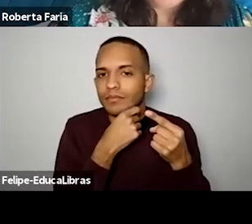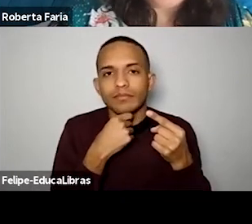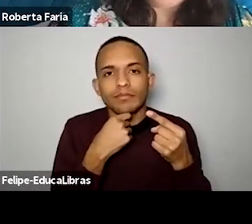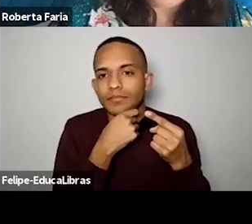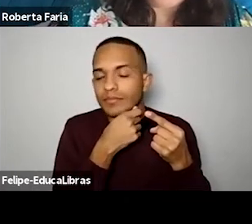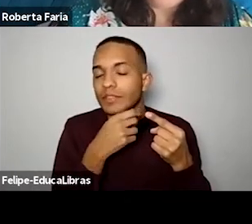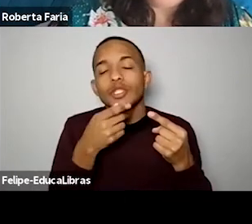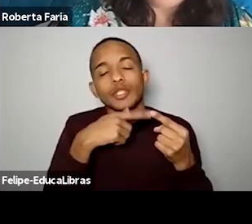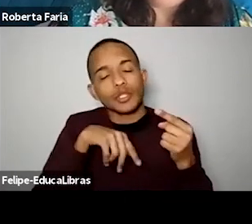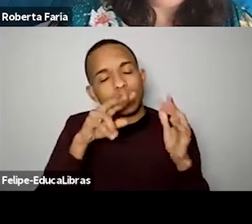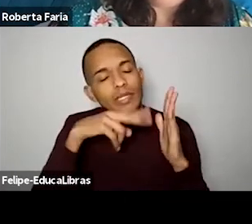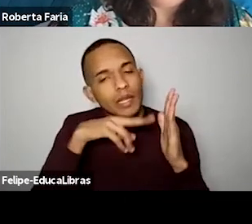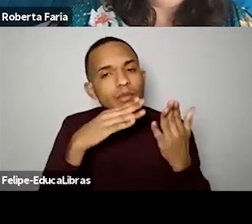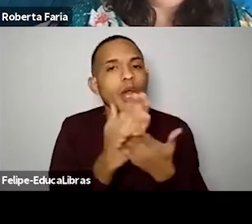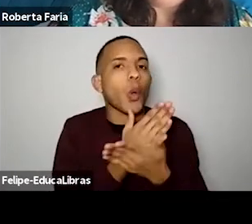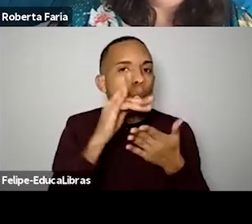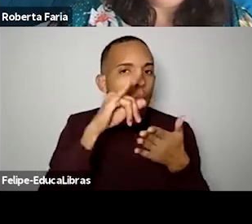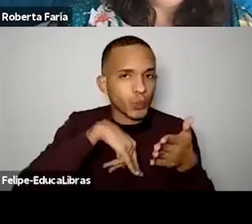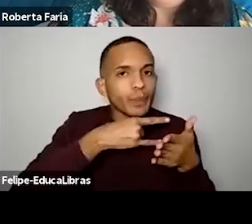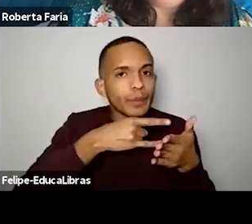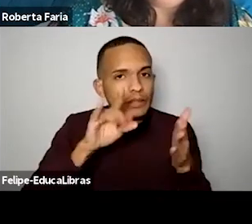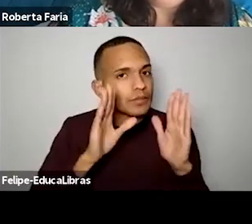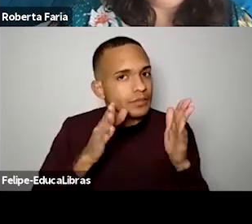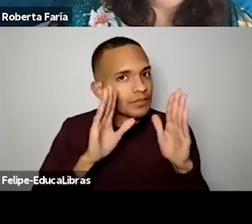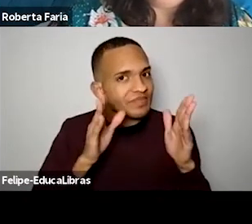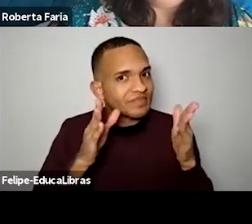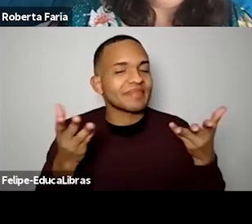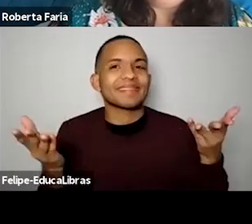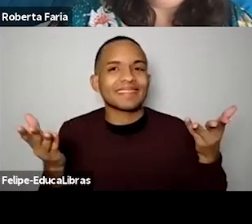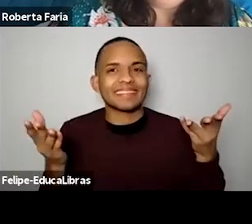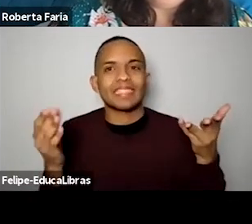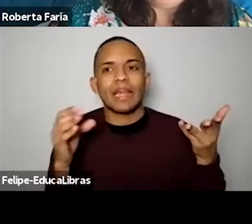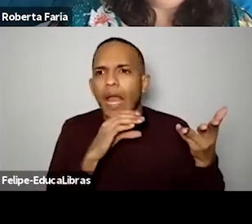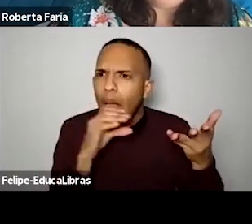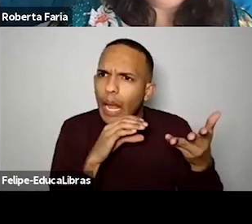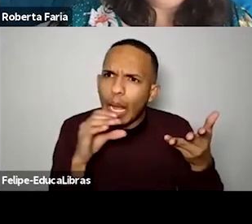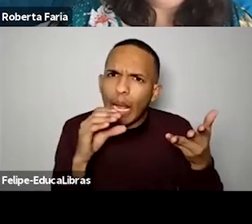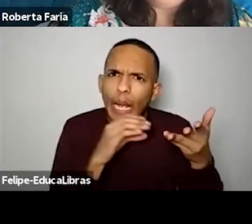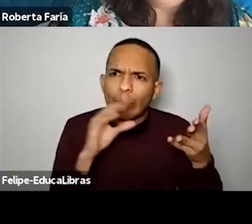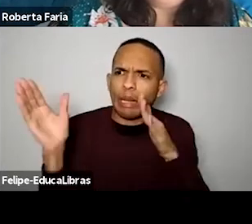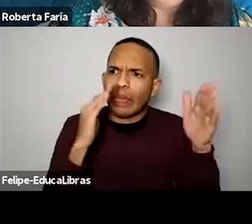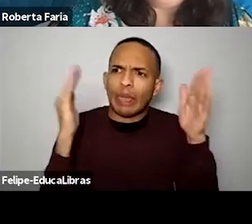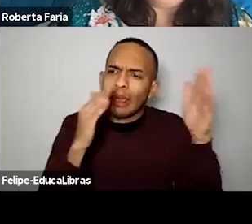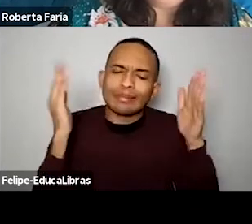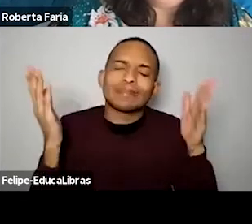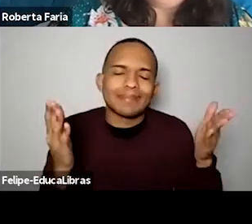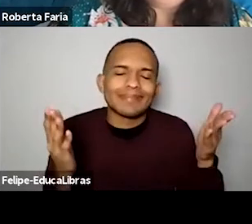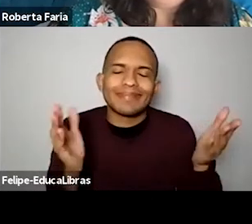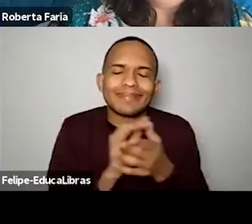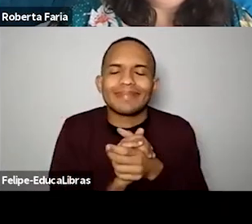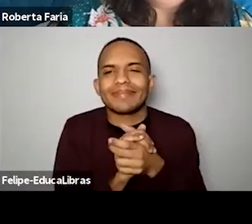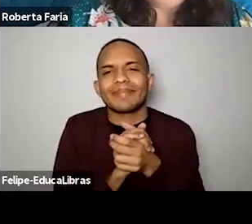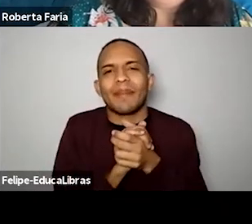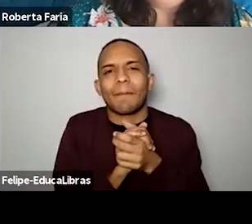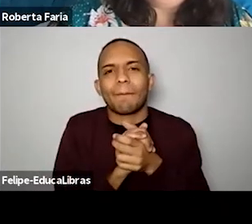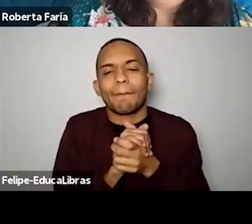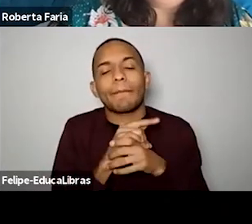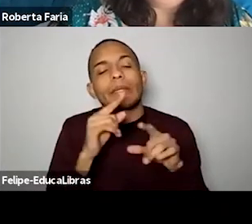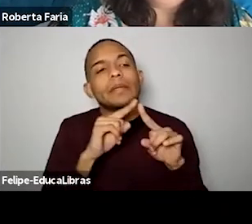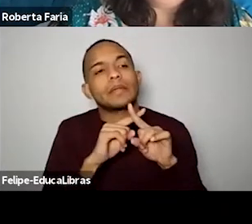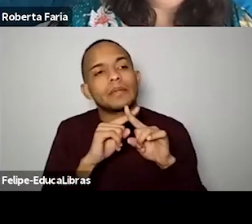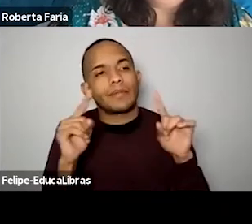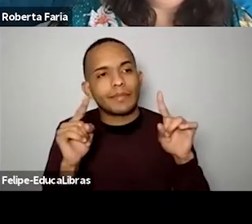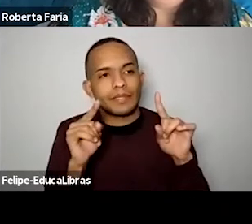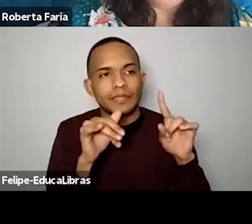leu antes o documento, né? Que a Dani passou rapidinho pelas diretrizes. Mas